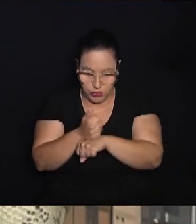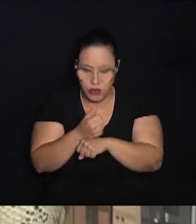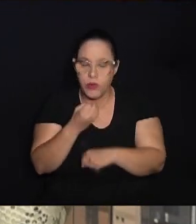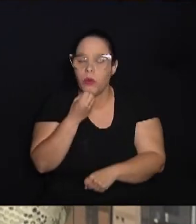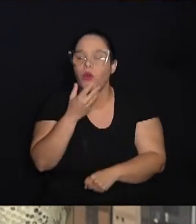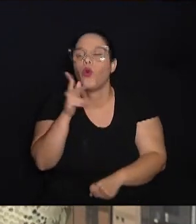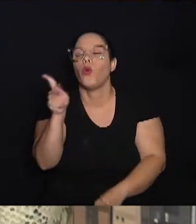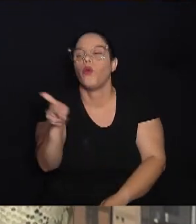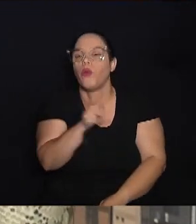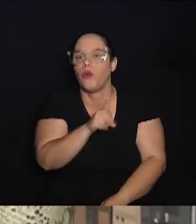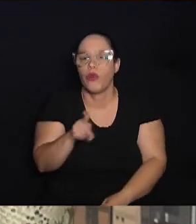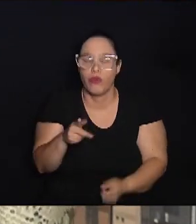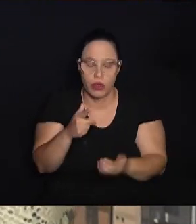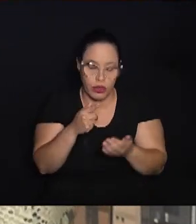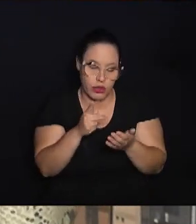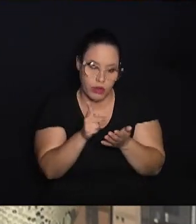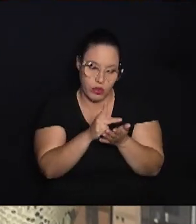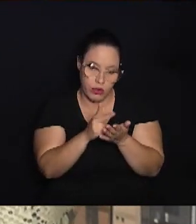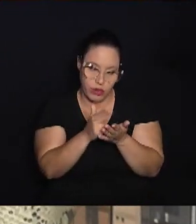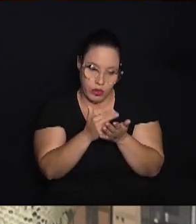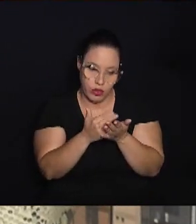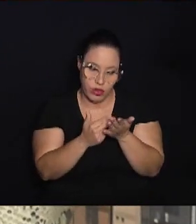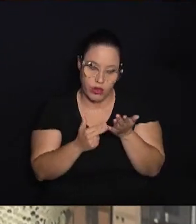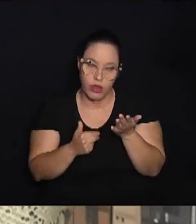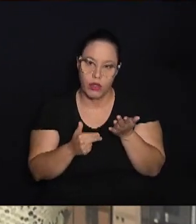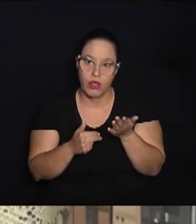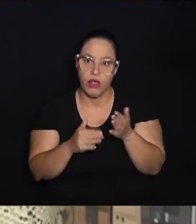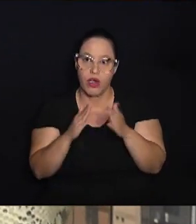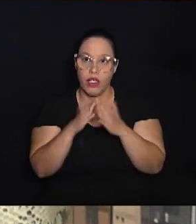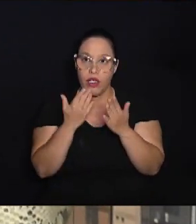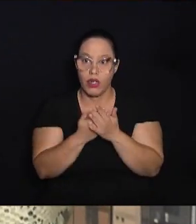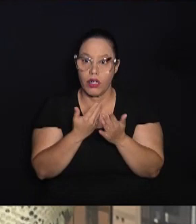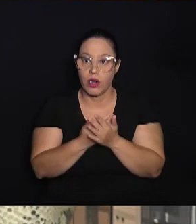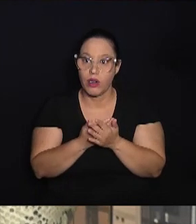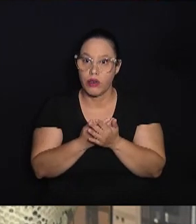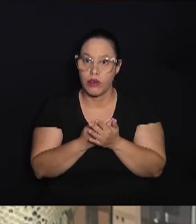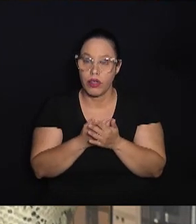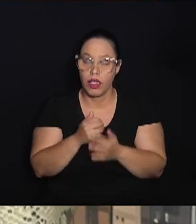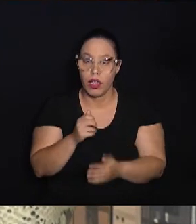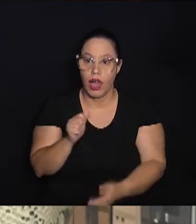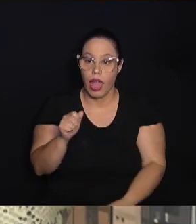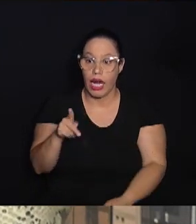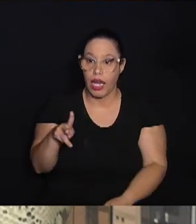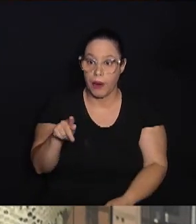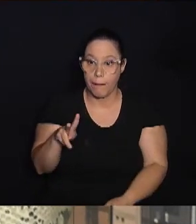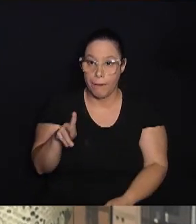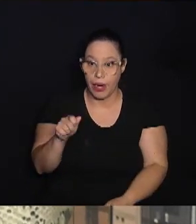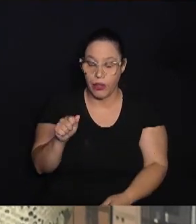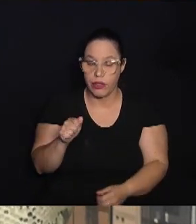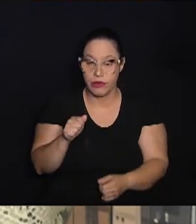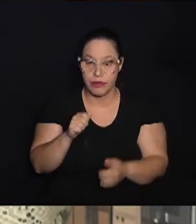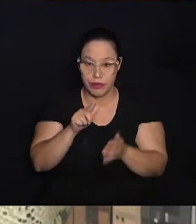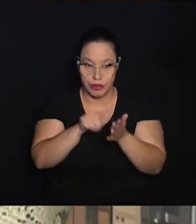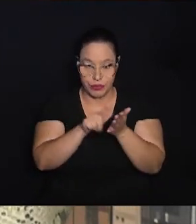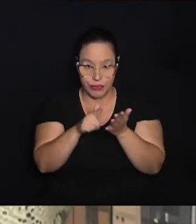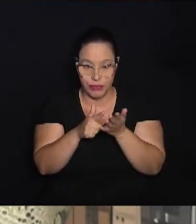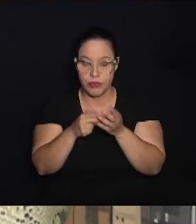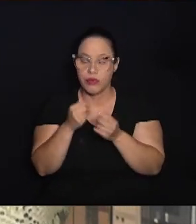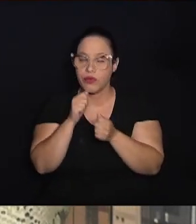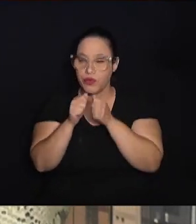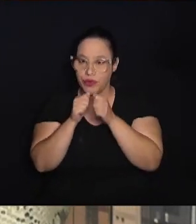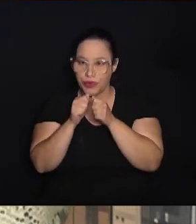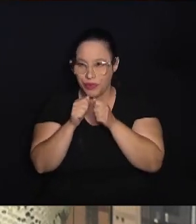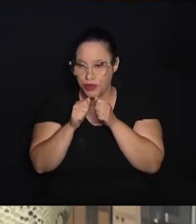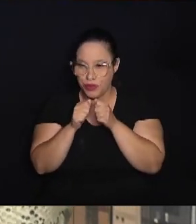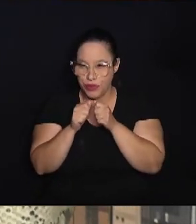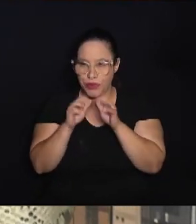desenho incríveis a gente tem uma escola muito tradicional aqui na cidade e a Ana Paula meneguette que é a nossa repórter de toda sexta-feira aqui no